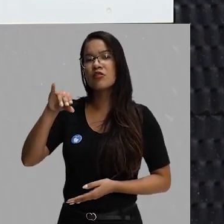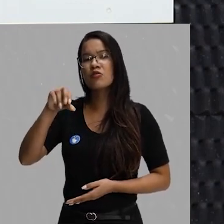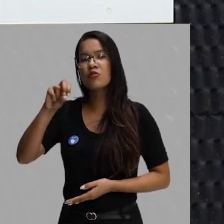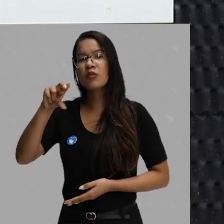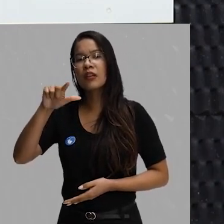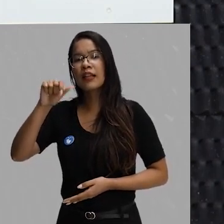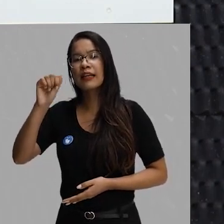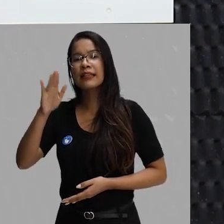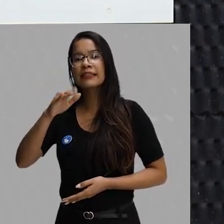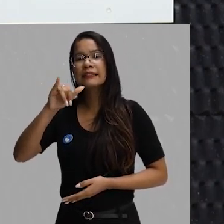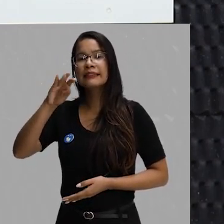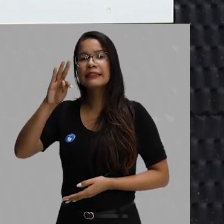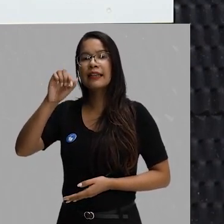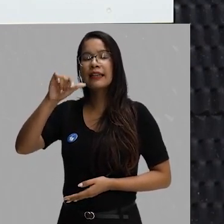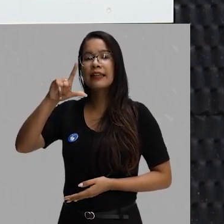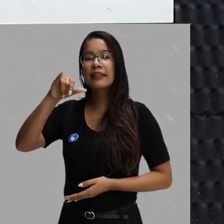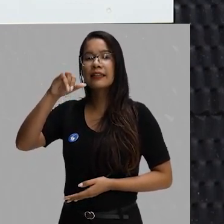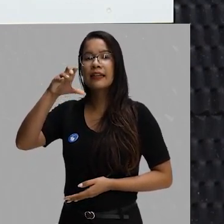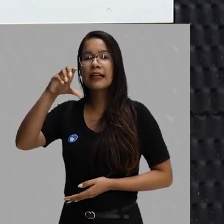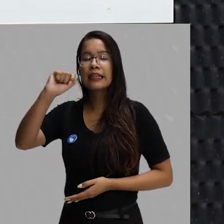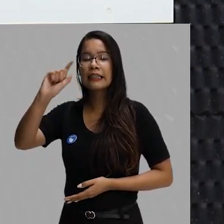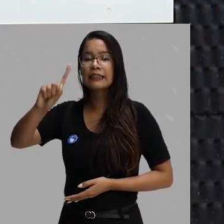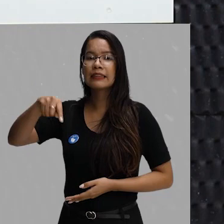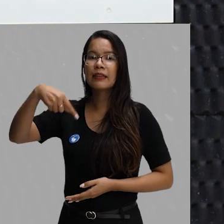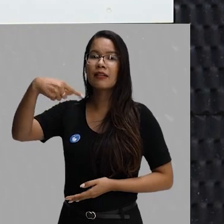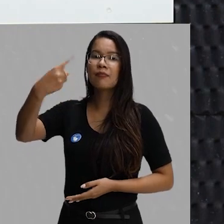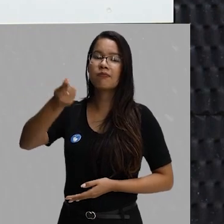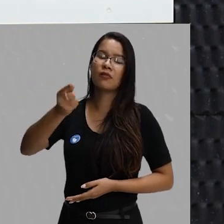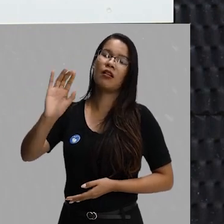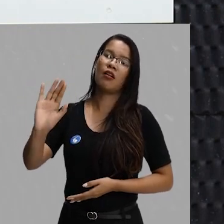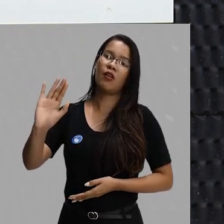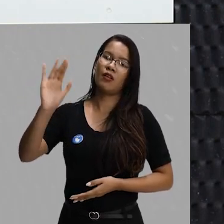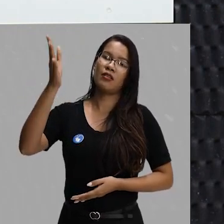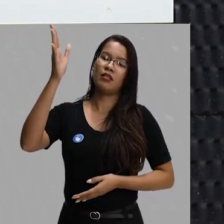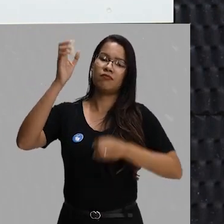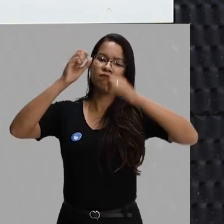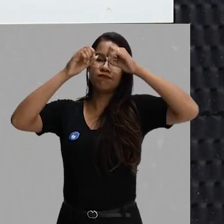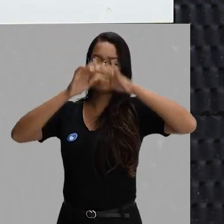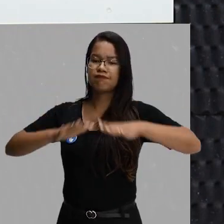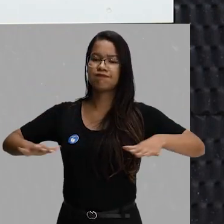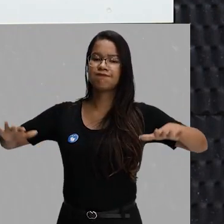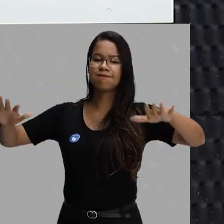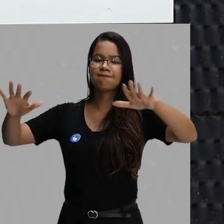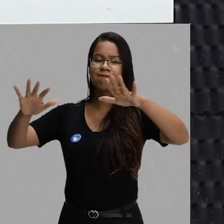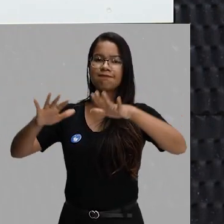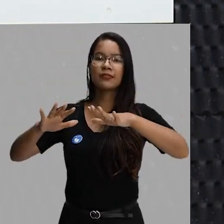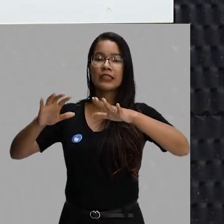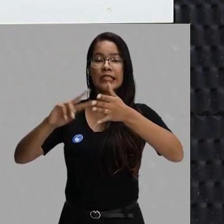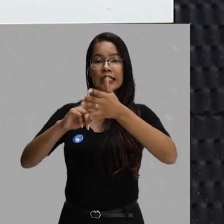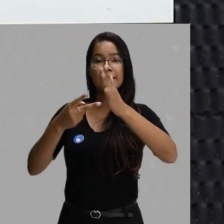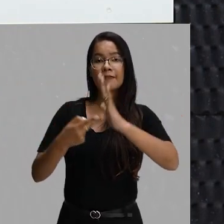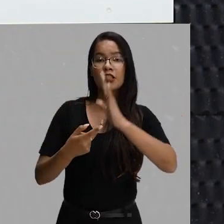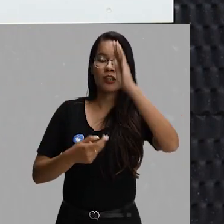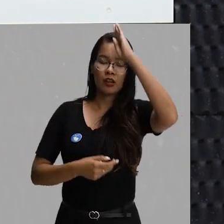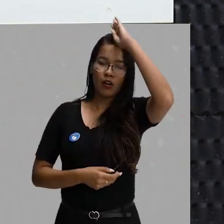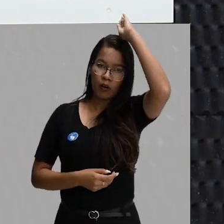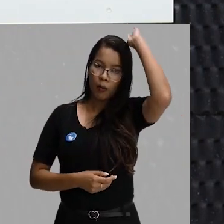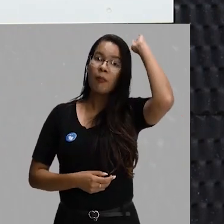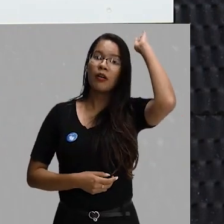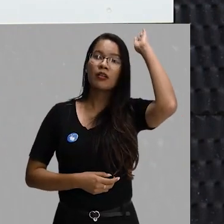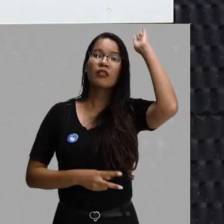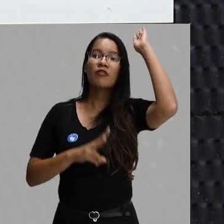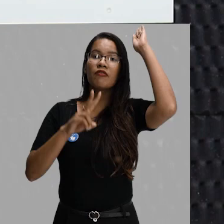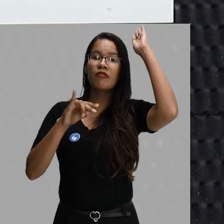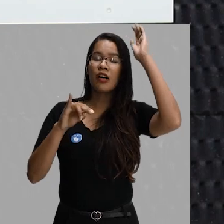que posteriormente ela se dá dentro de um campo extrapeninsular, ou seja, os romanos